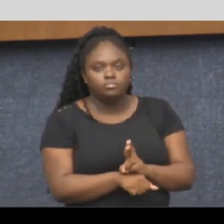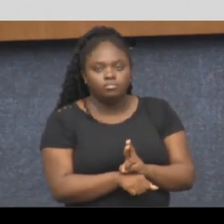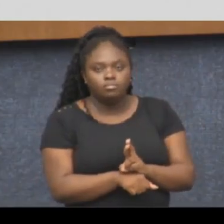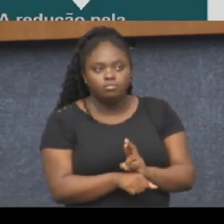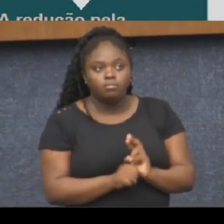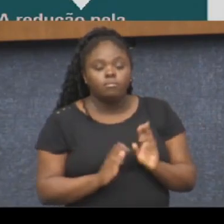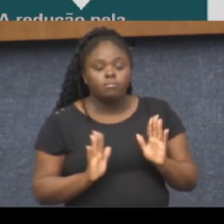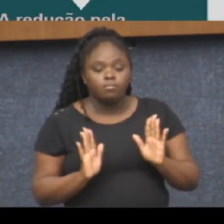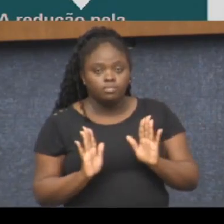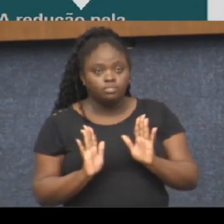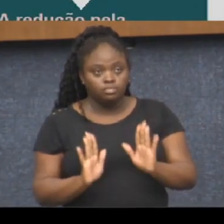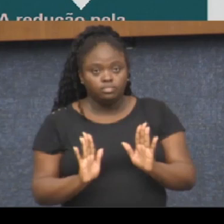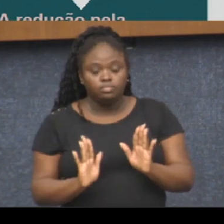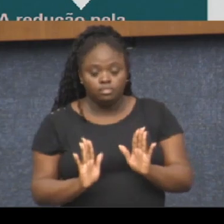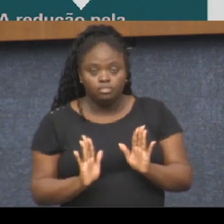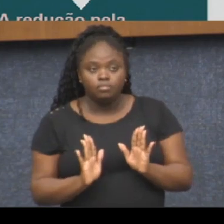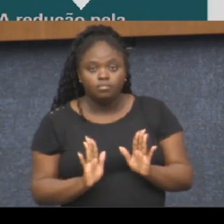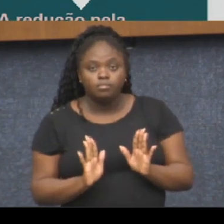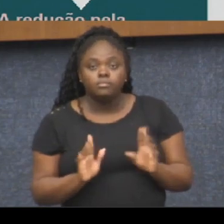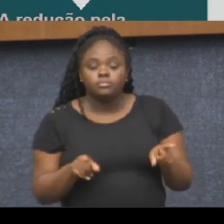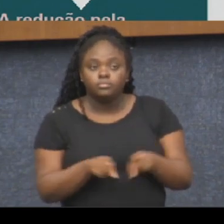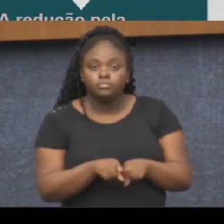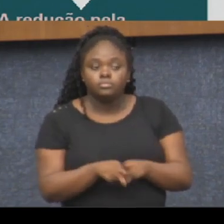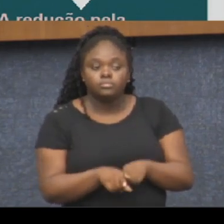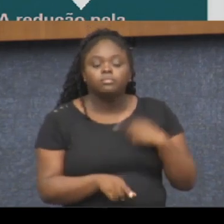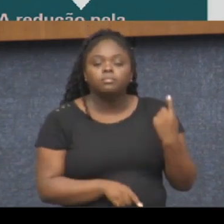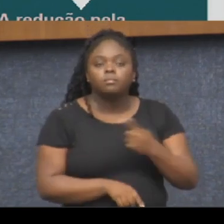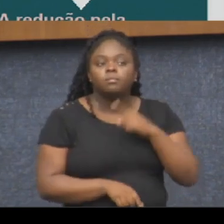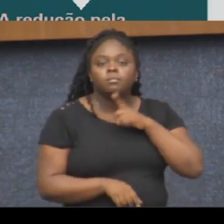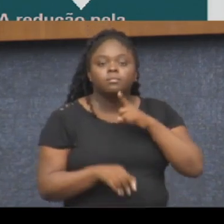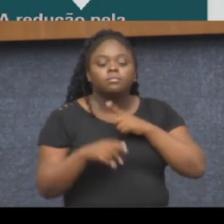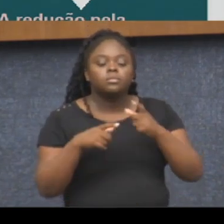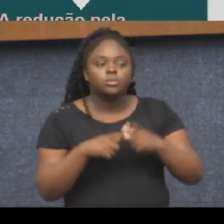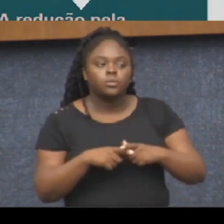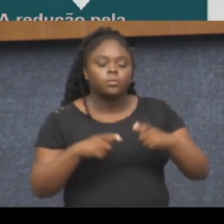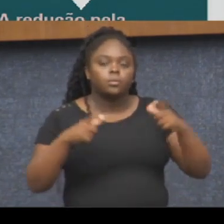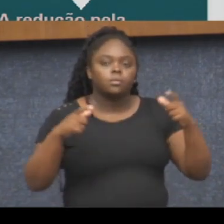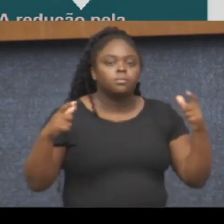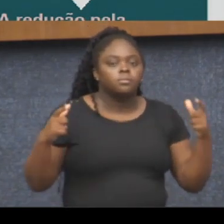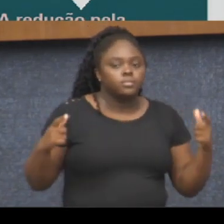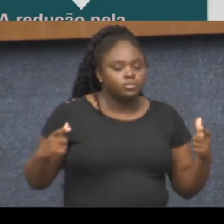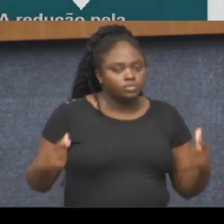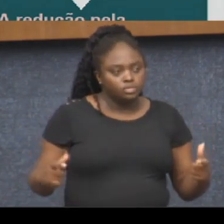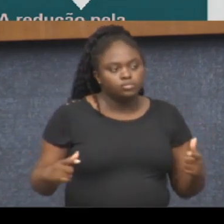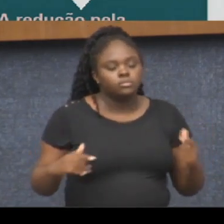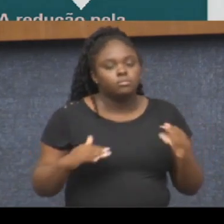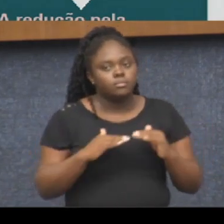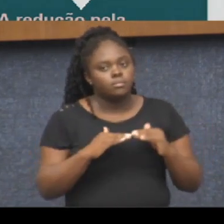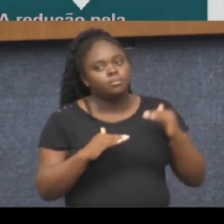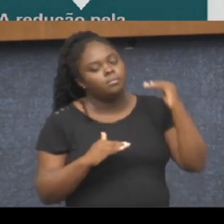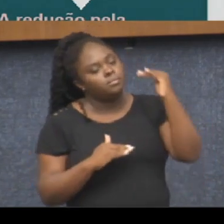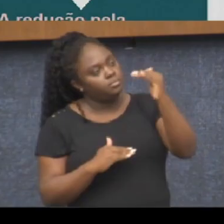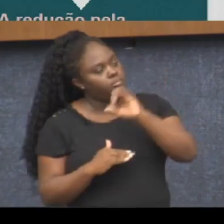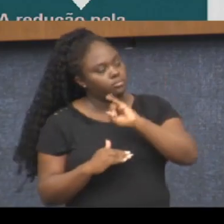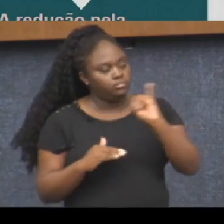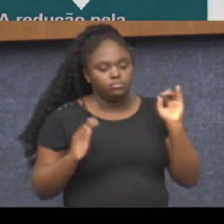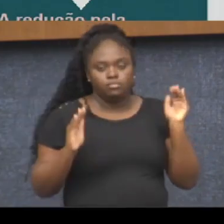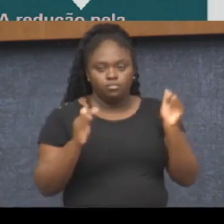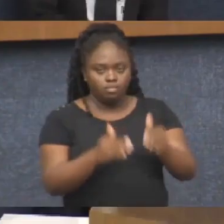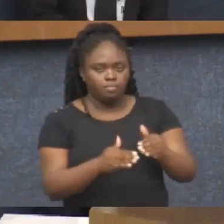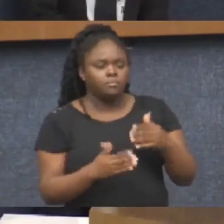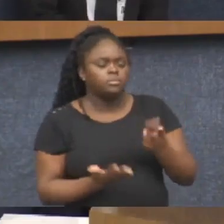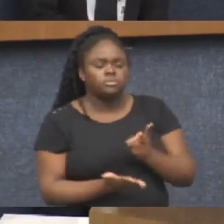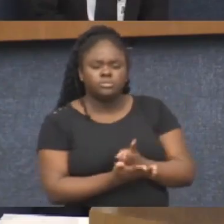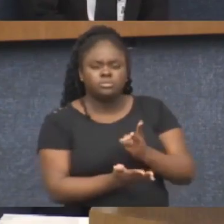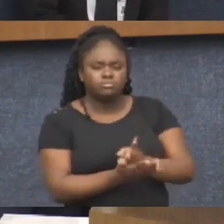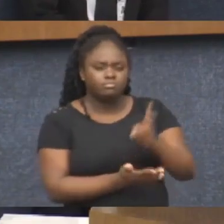sem residência, mas, da mesma forma, a gente teria aí um aumento, né, de 55% se a gente concentrasse. Então, assim, é a